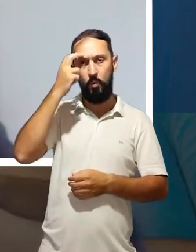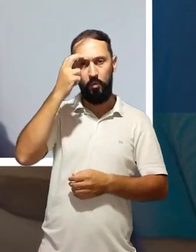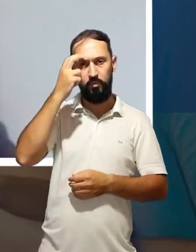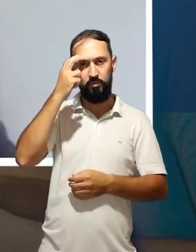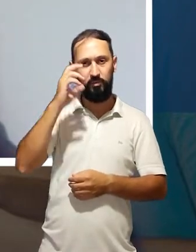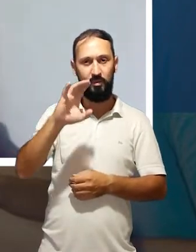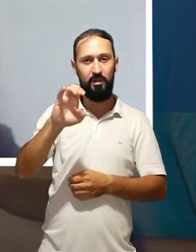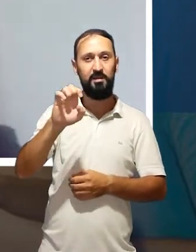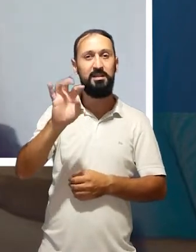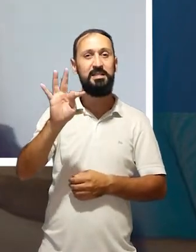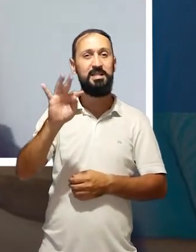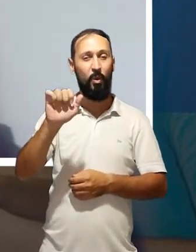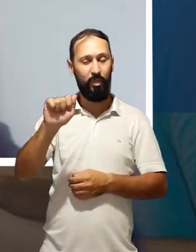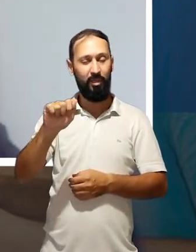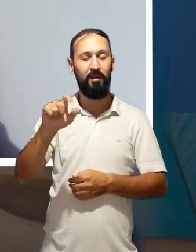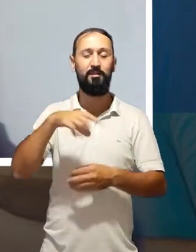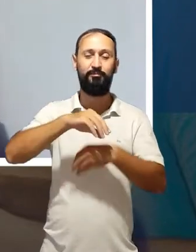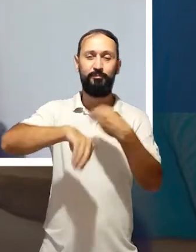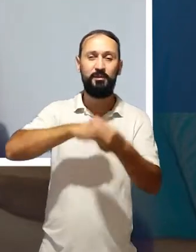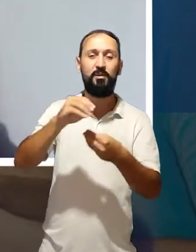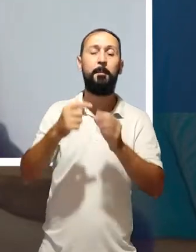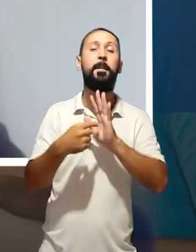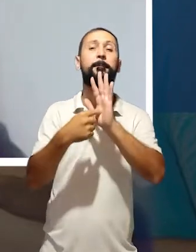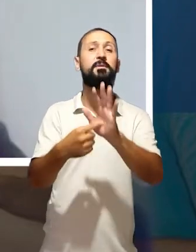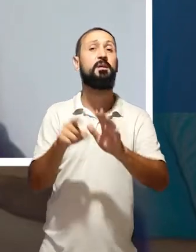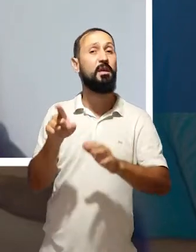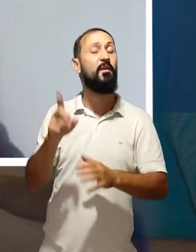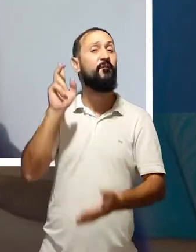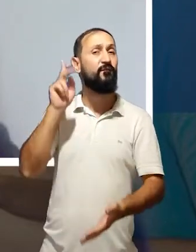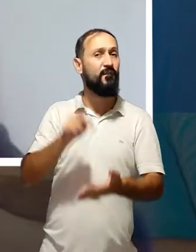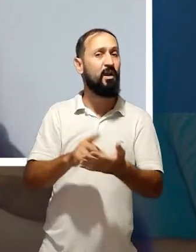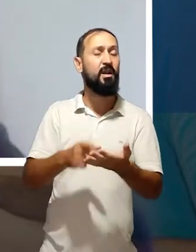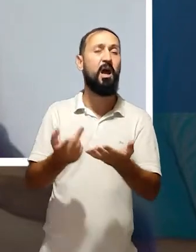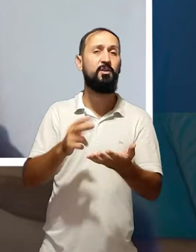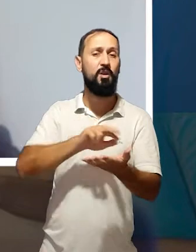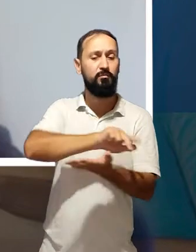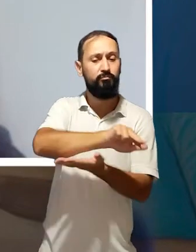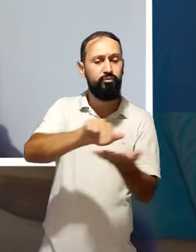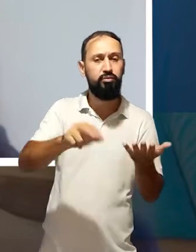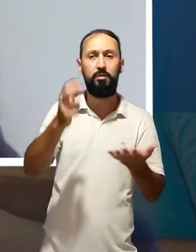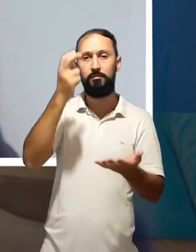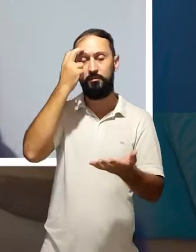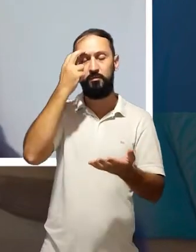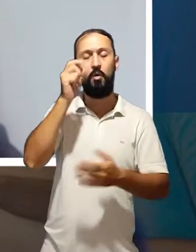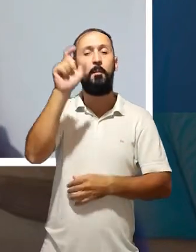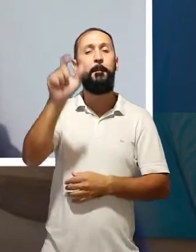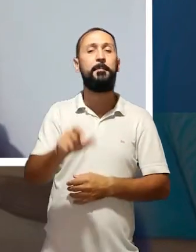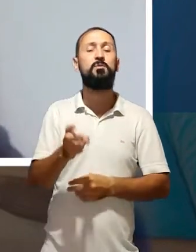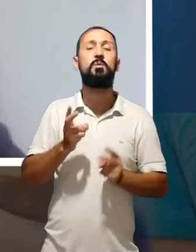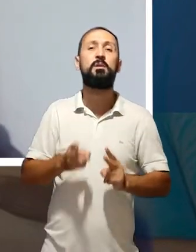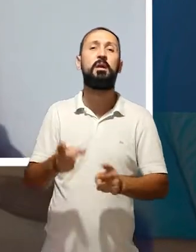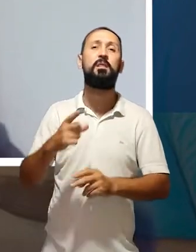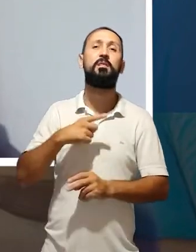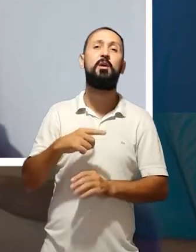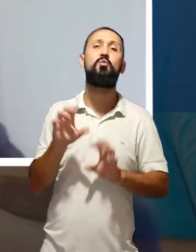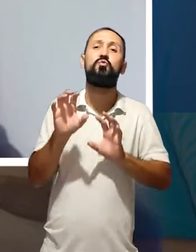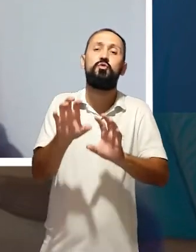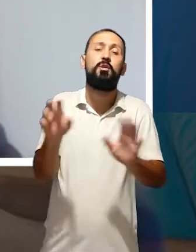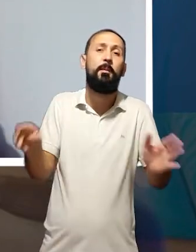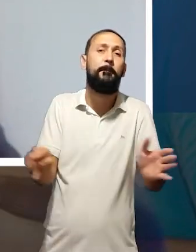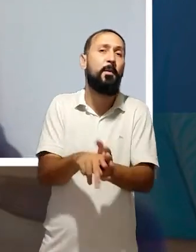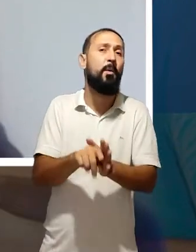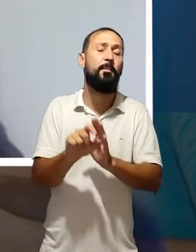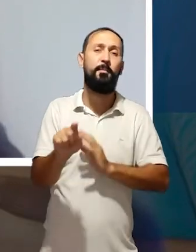cultura celta e por aí vai. Eu fiz uma mistura para mostrar que ele realmente é multicultural e não um personagem que tem